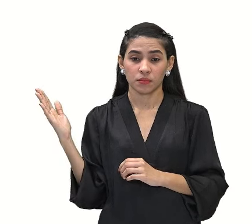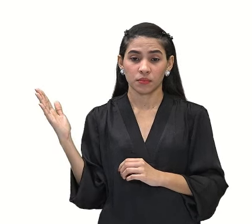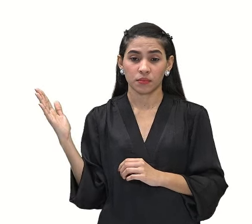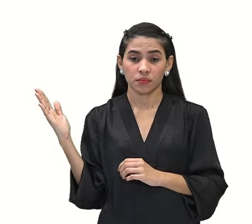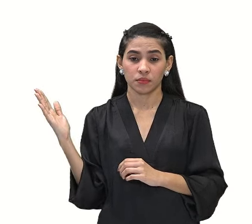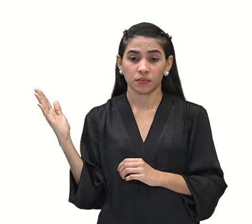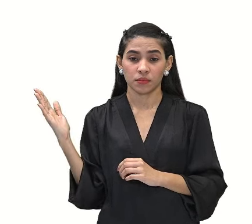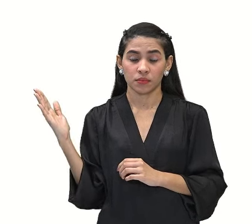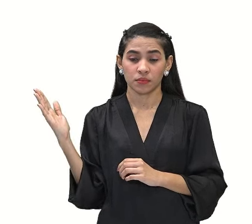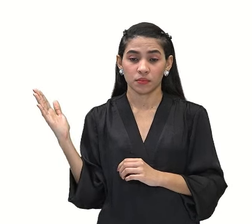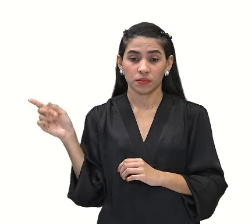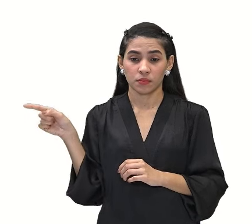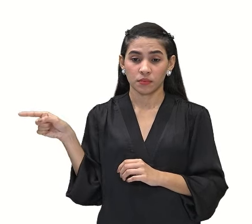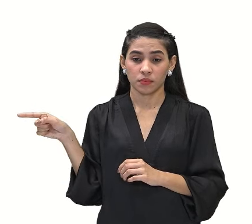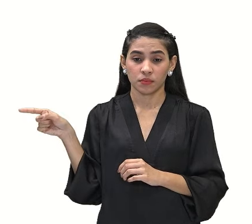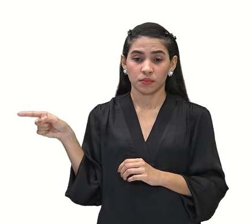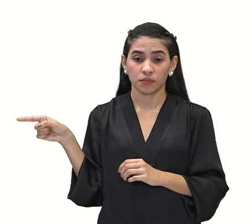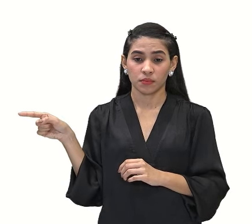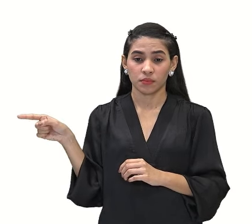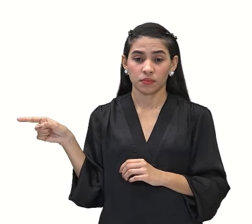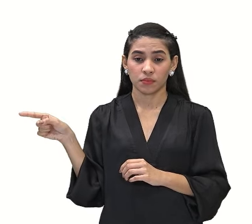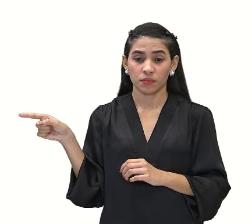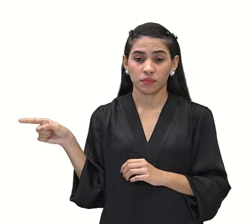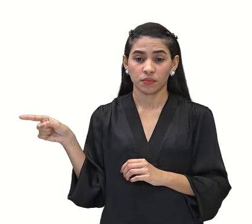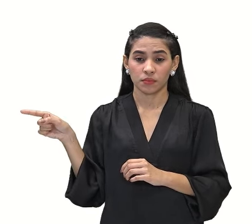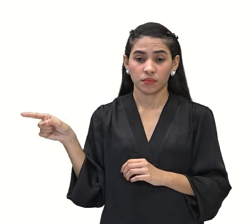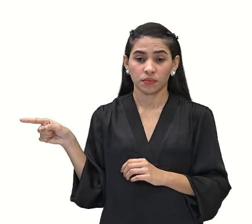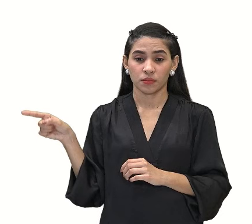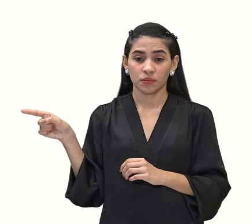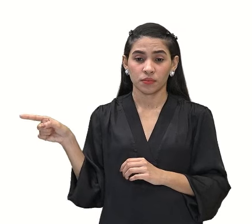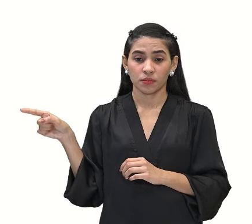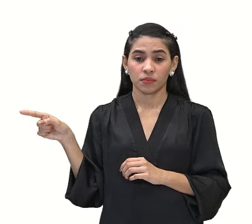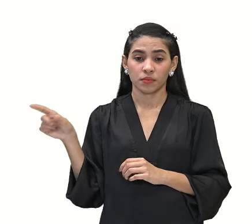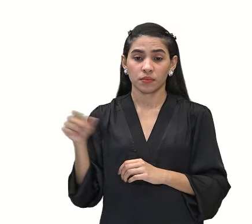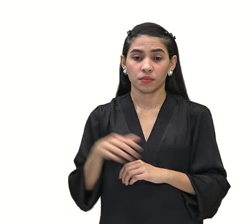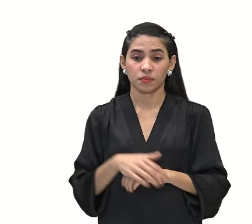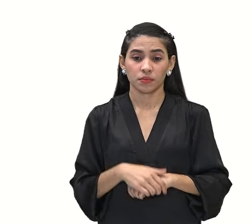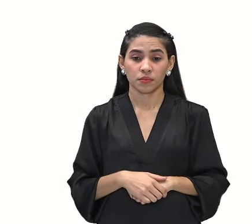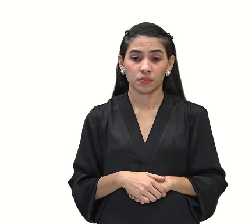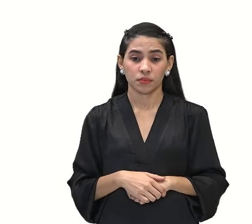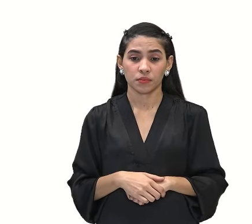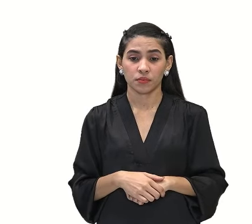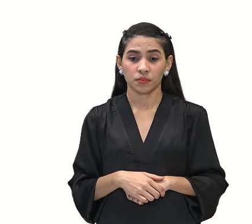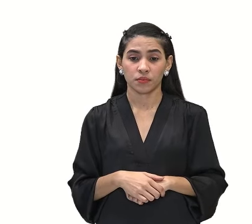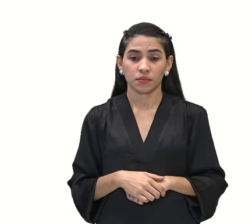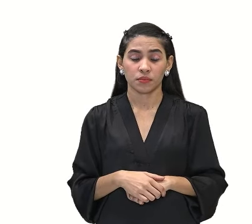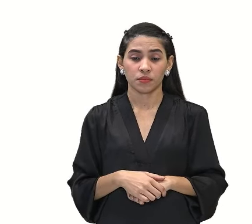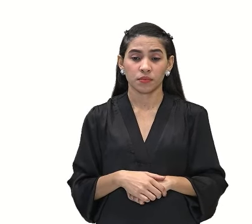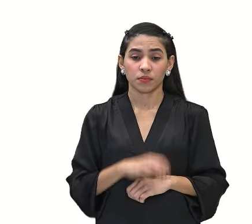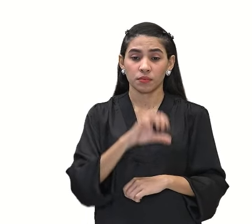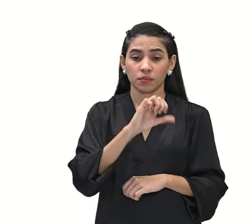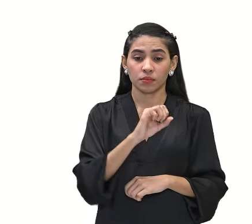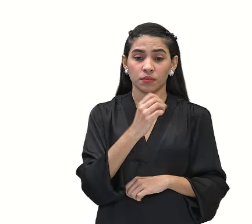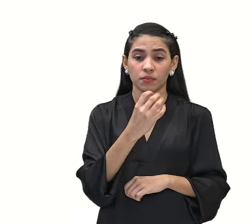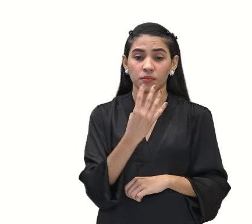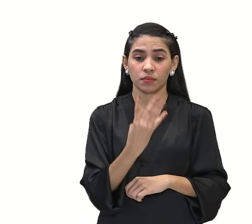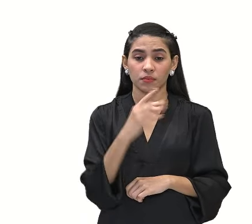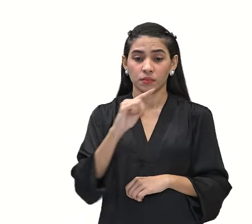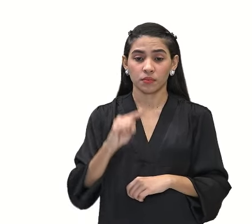vou ter 9 4 20 duas casas aqui ó deu